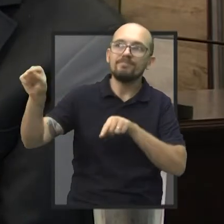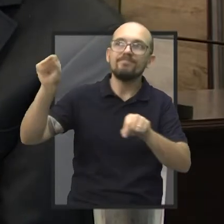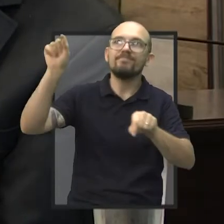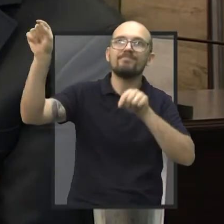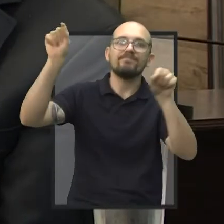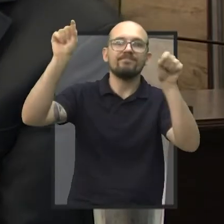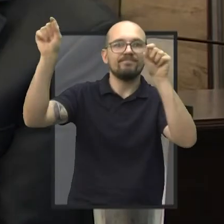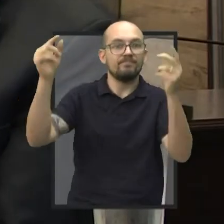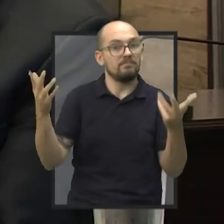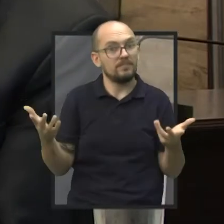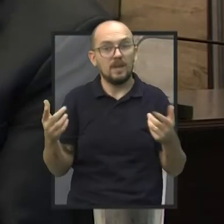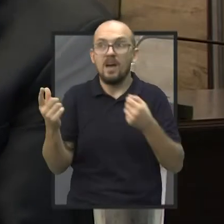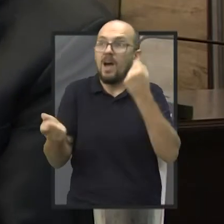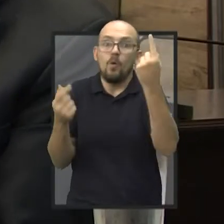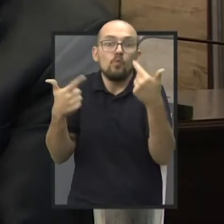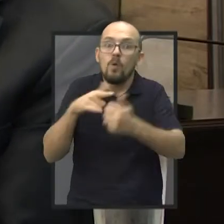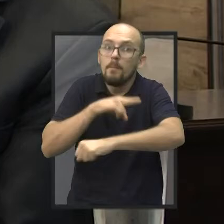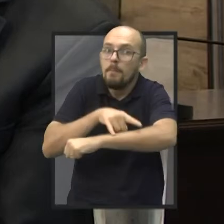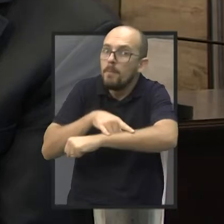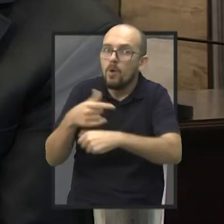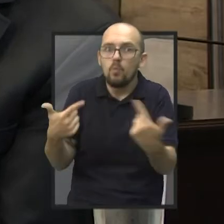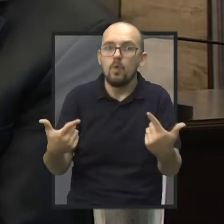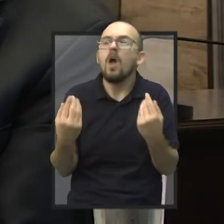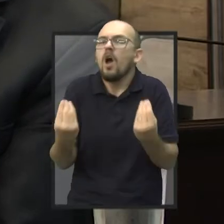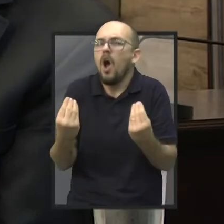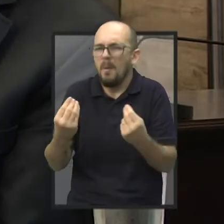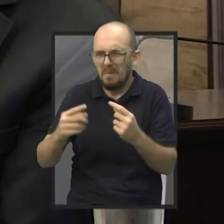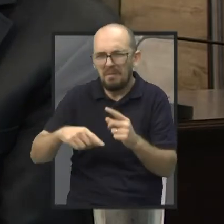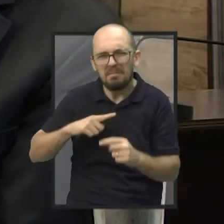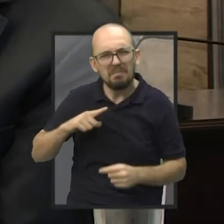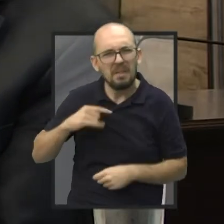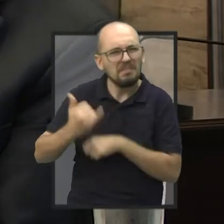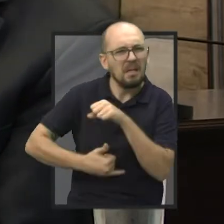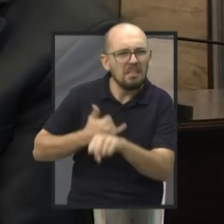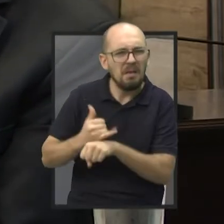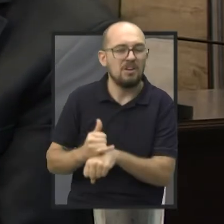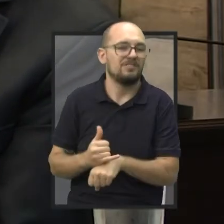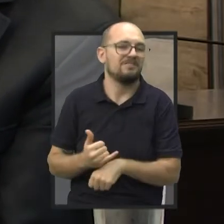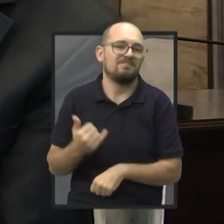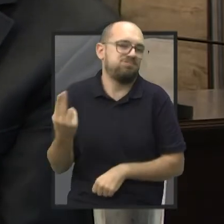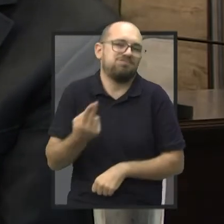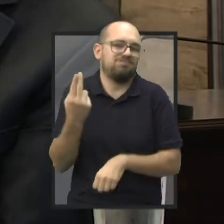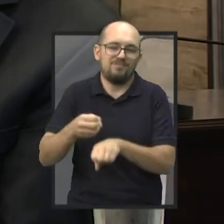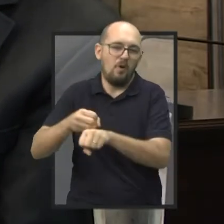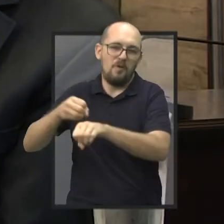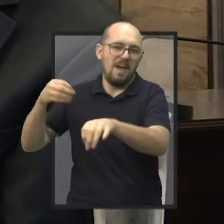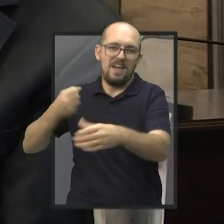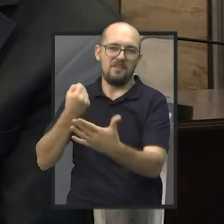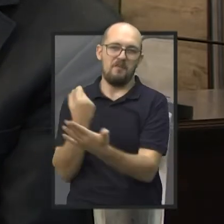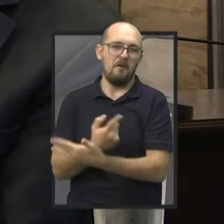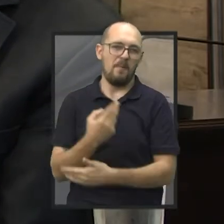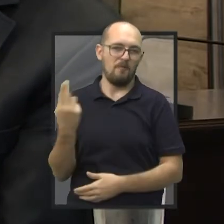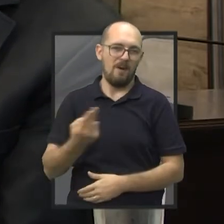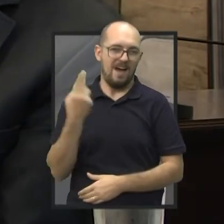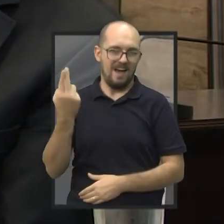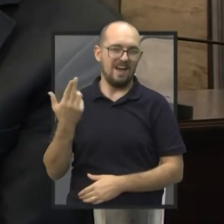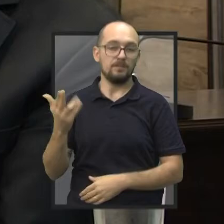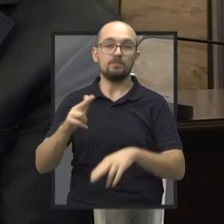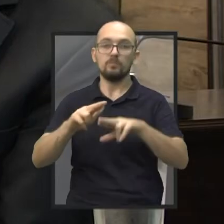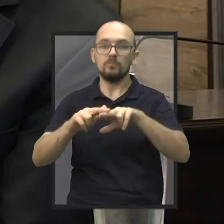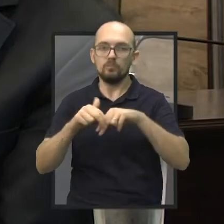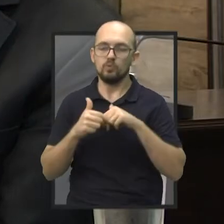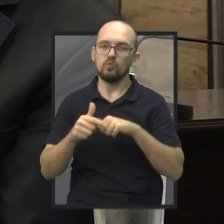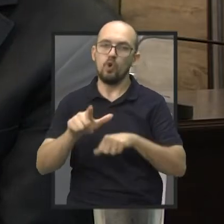temos acesso nem ao saneamento básico. Como é que essa pessoa vai poder lidar com uma internet? Então existe a loja física, ela é